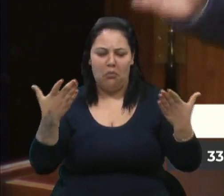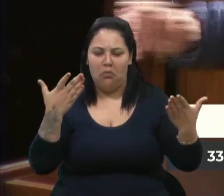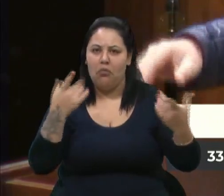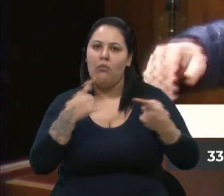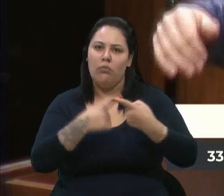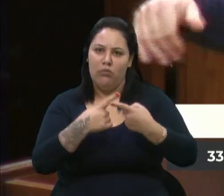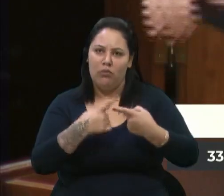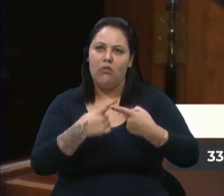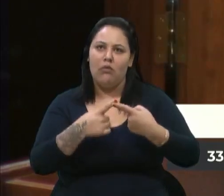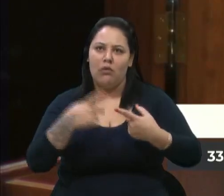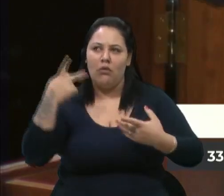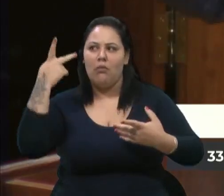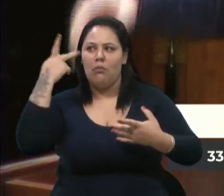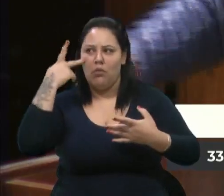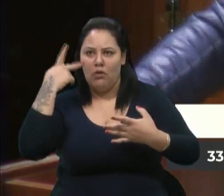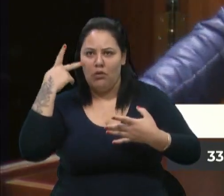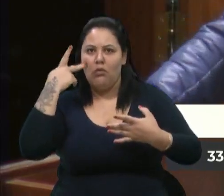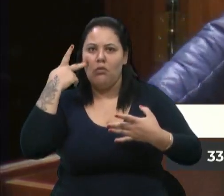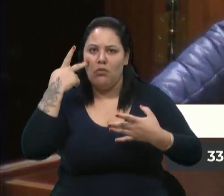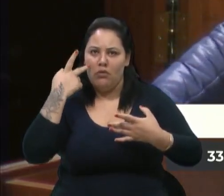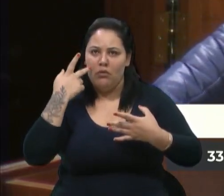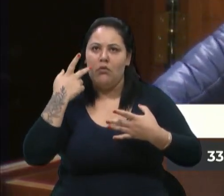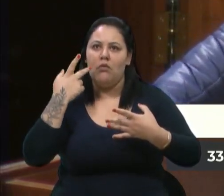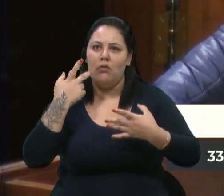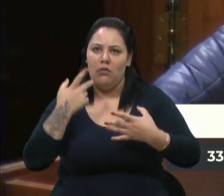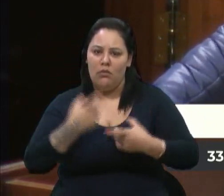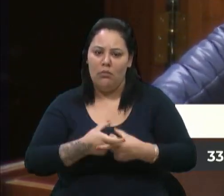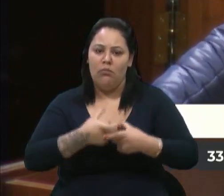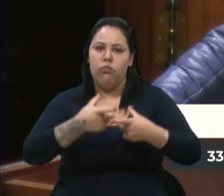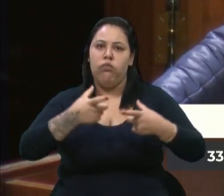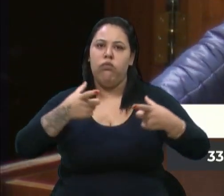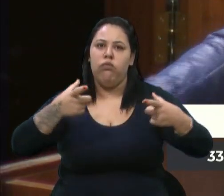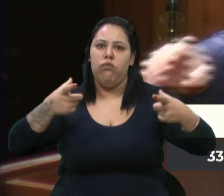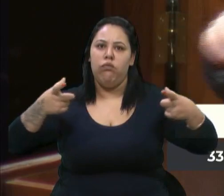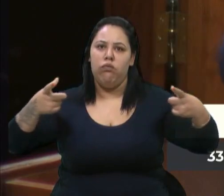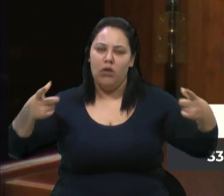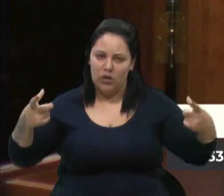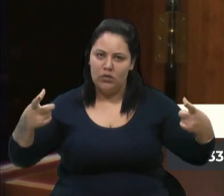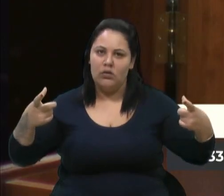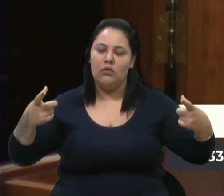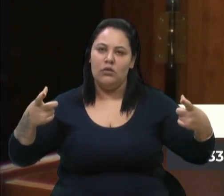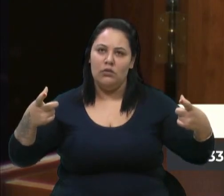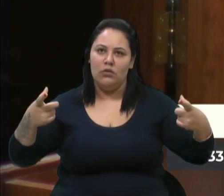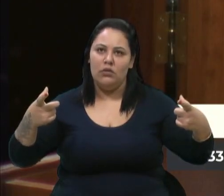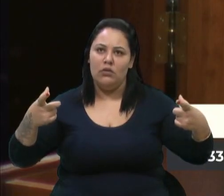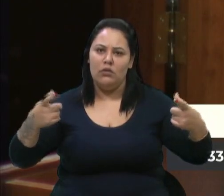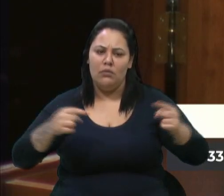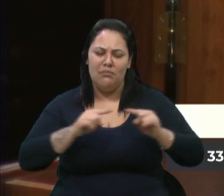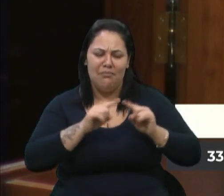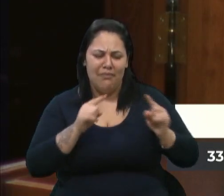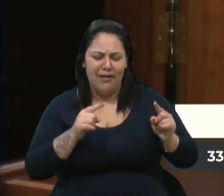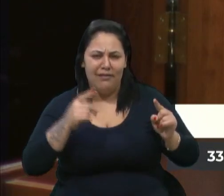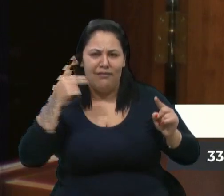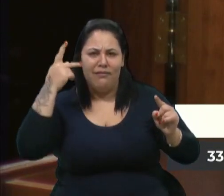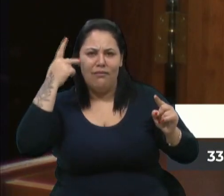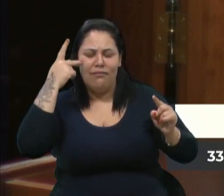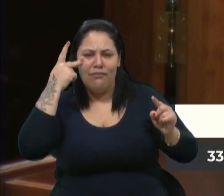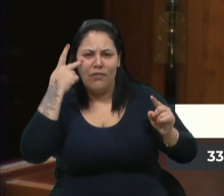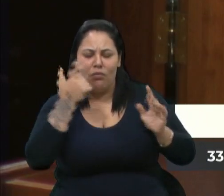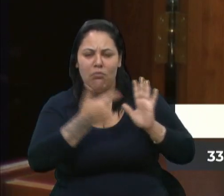é muito além daquilo que a gente possa imaginar. Mas São Paulo